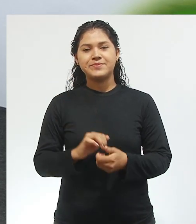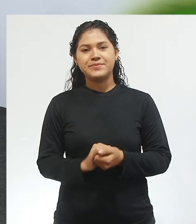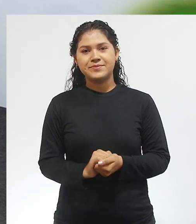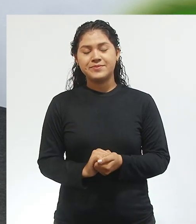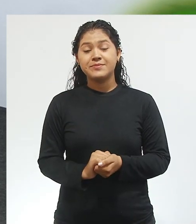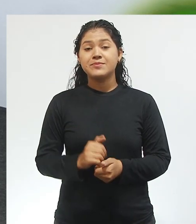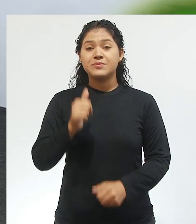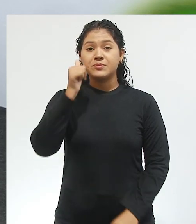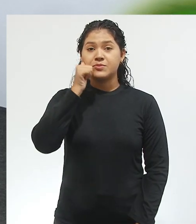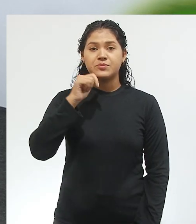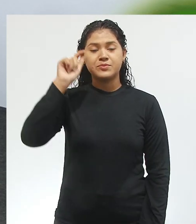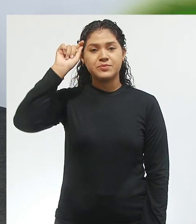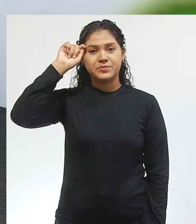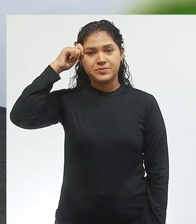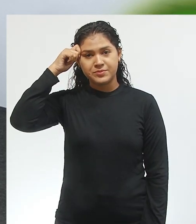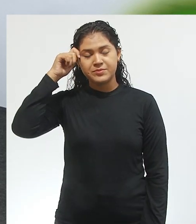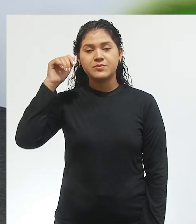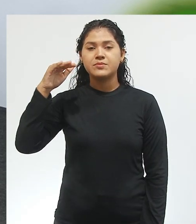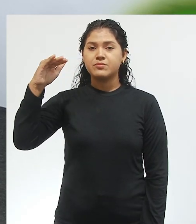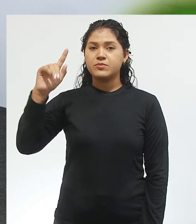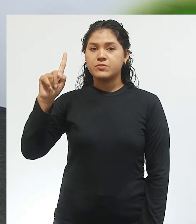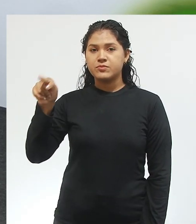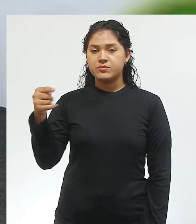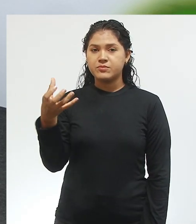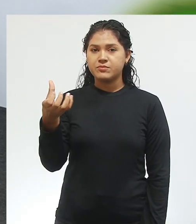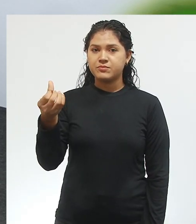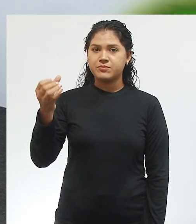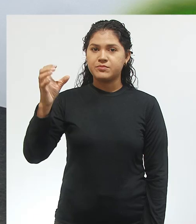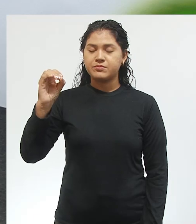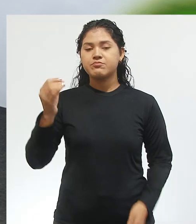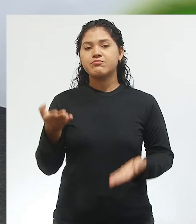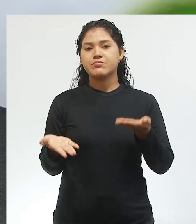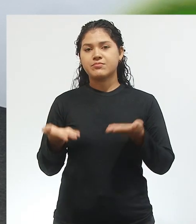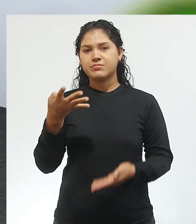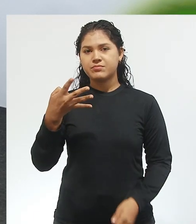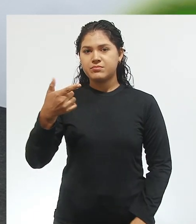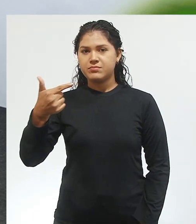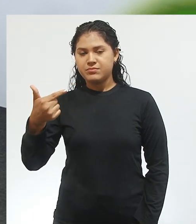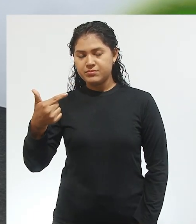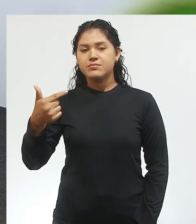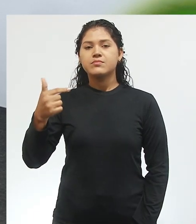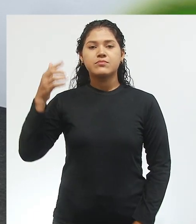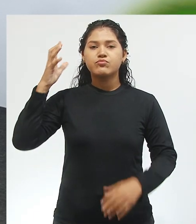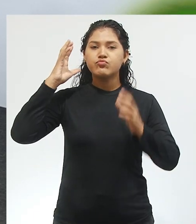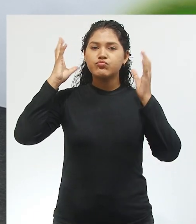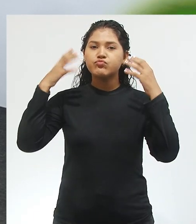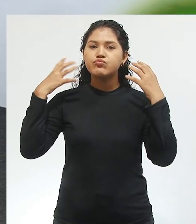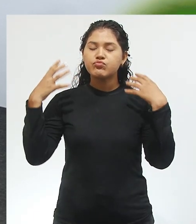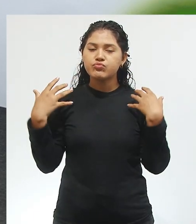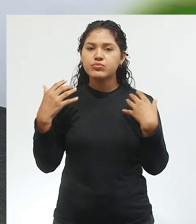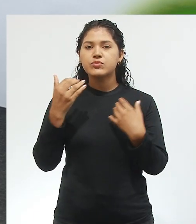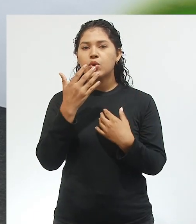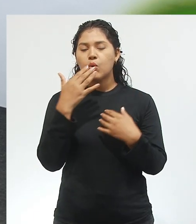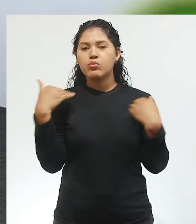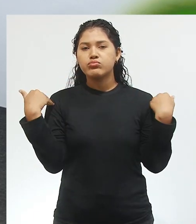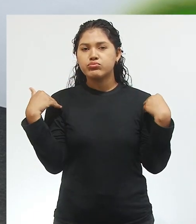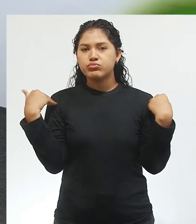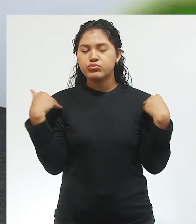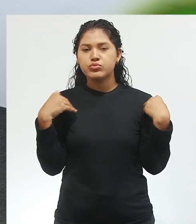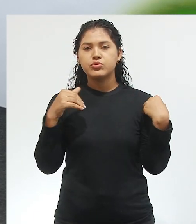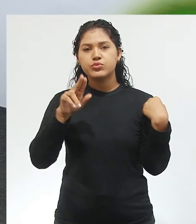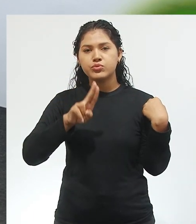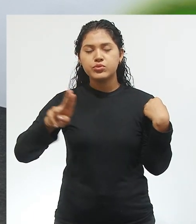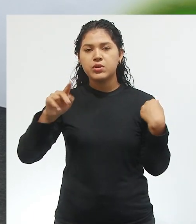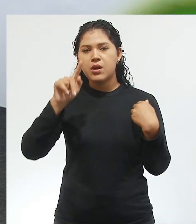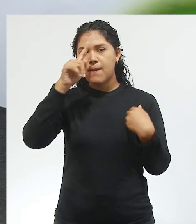audiodescrição. Eu sou uma mulher negra de 1,60 m, 42 quilos, tenho cabelos cacheados na altura do